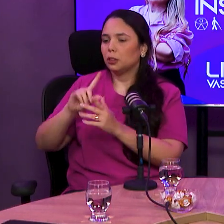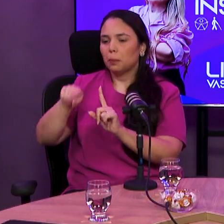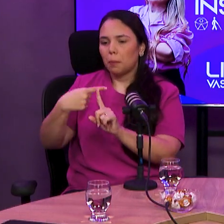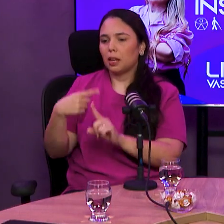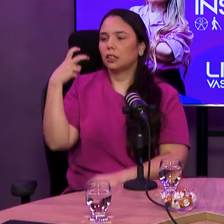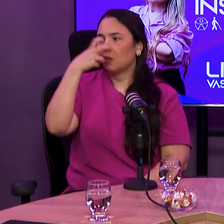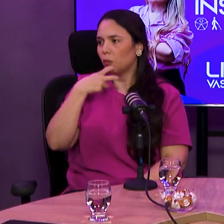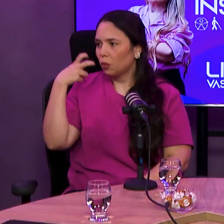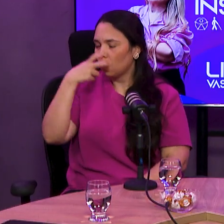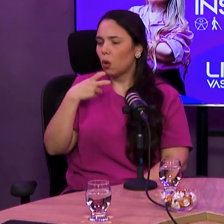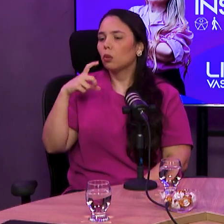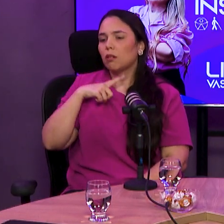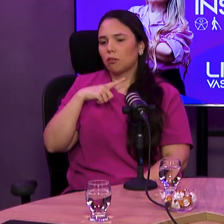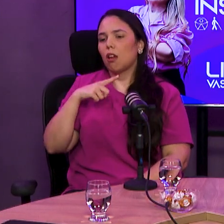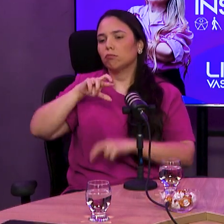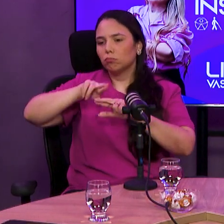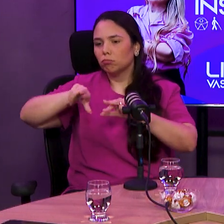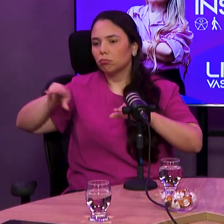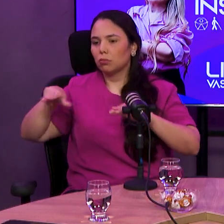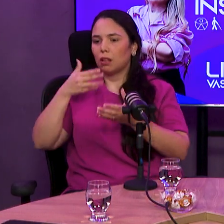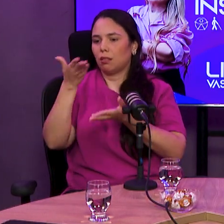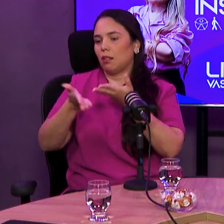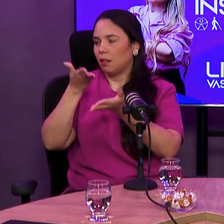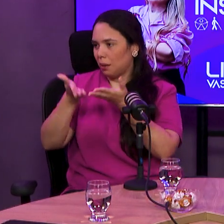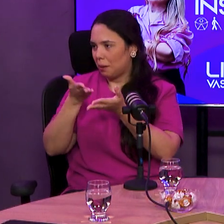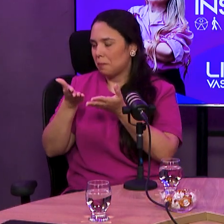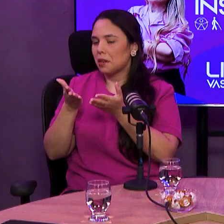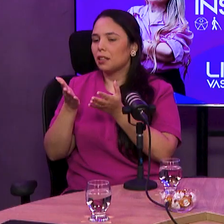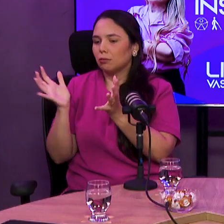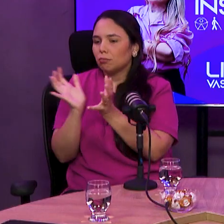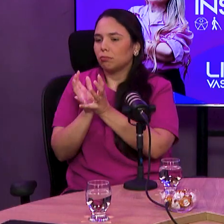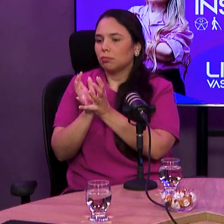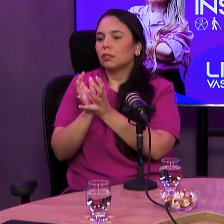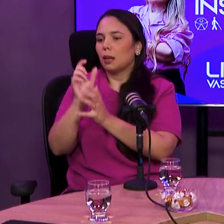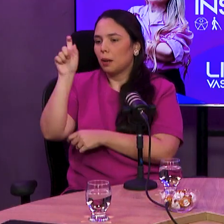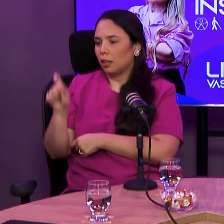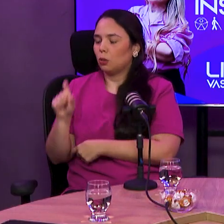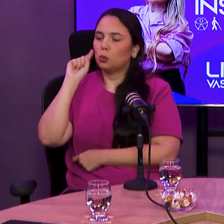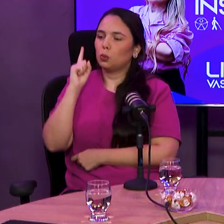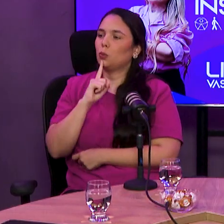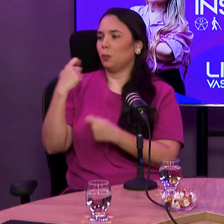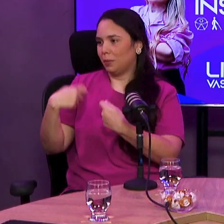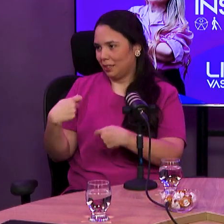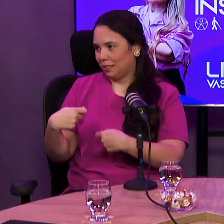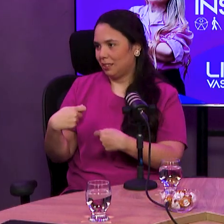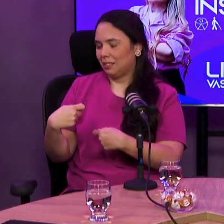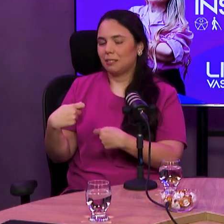fono, outros tipos de terapia que também são necessários para pessoas com deficiência auditiva.